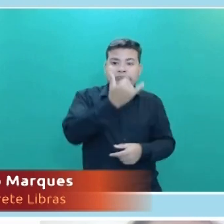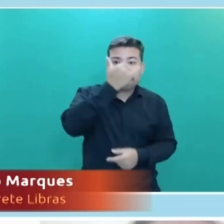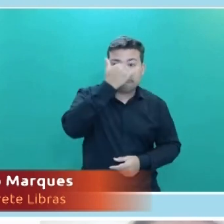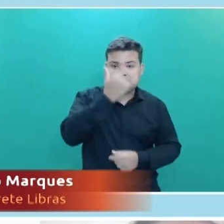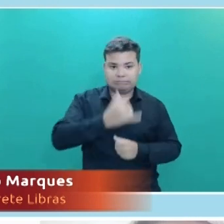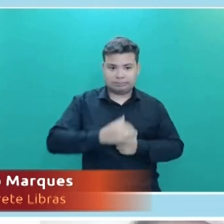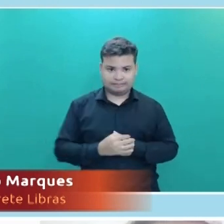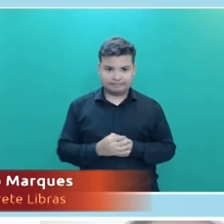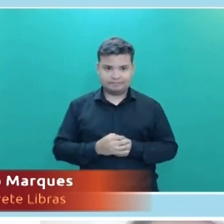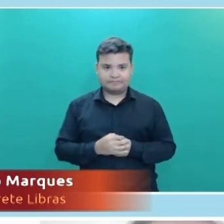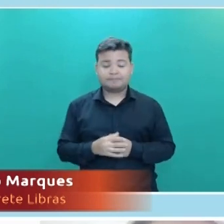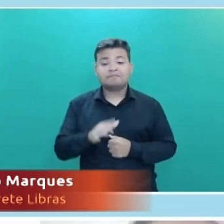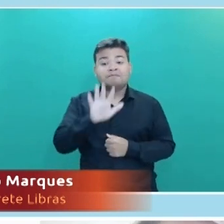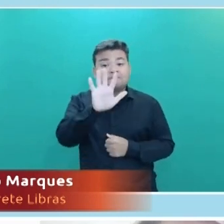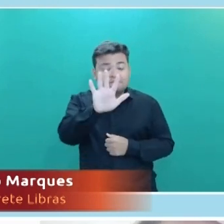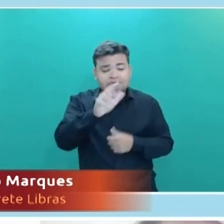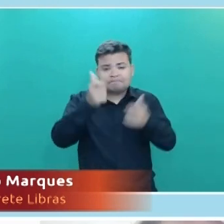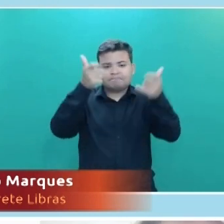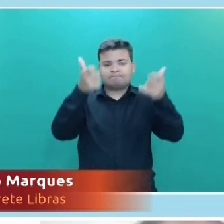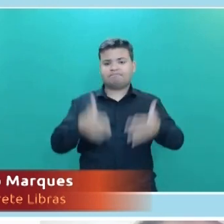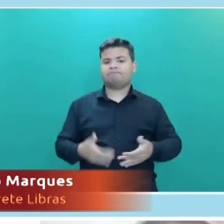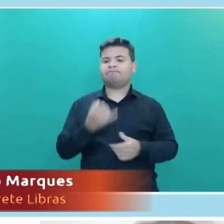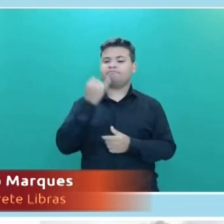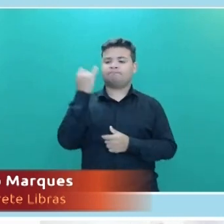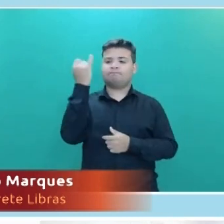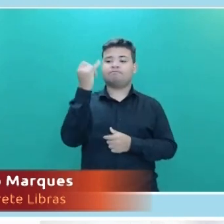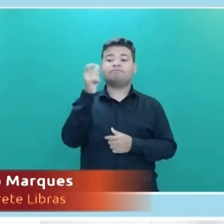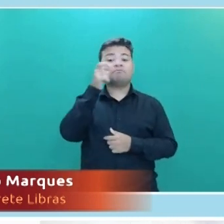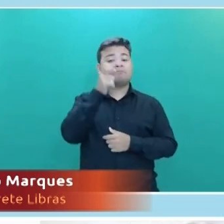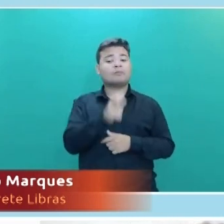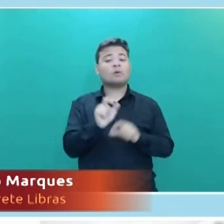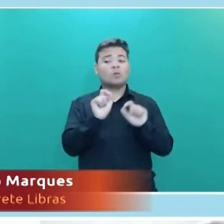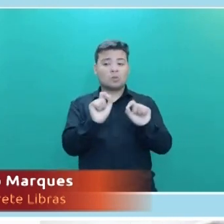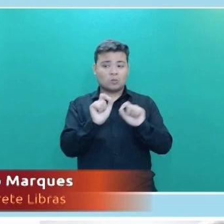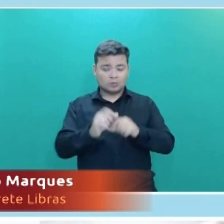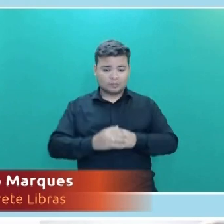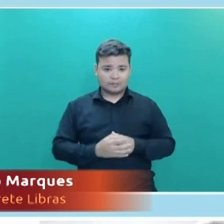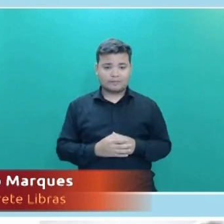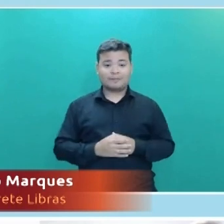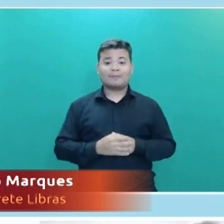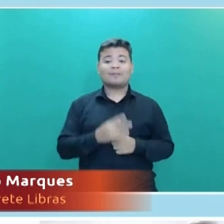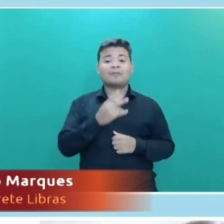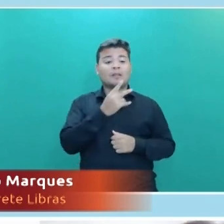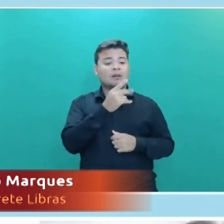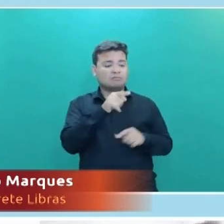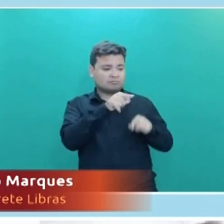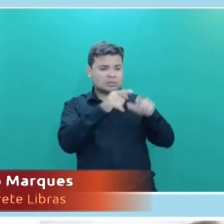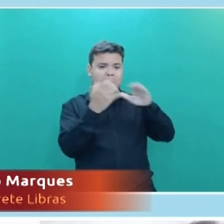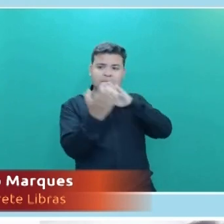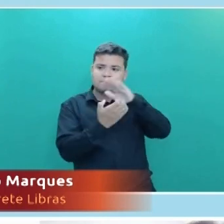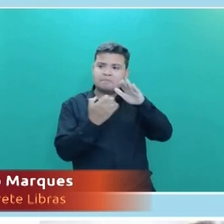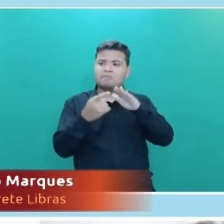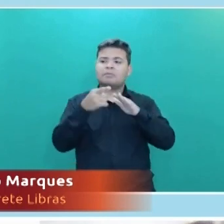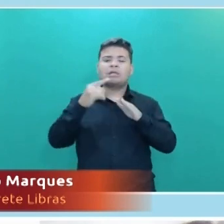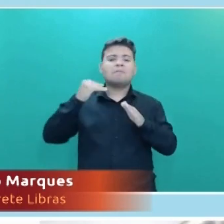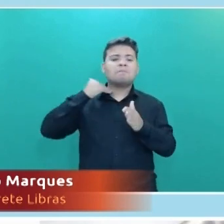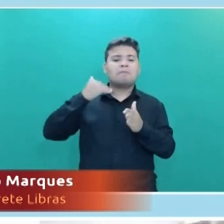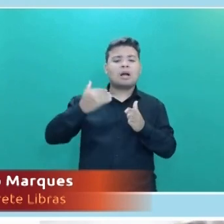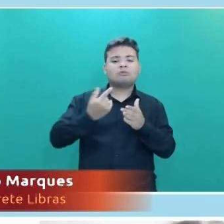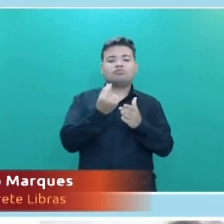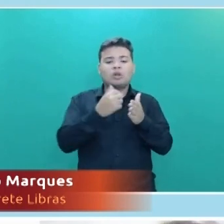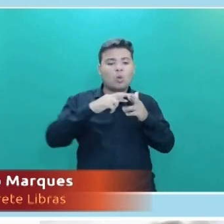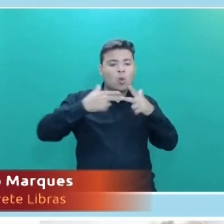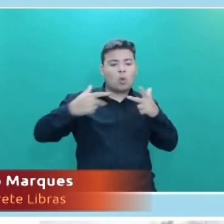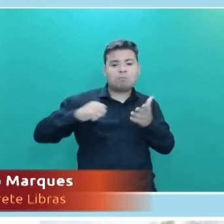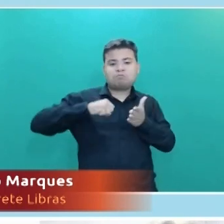é interessante é realmente a indisponibilidade dos bens para que haja efetividade. E